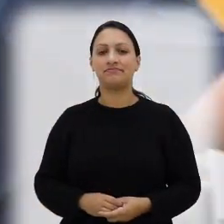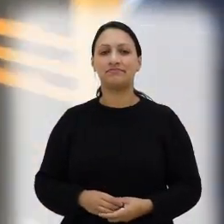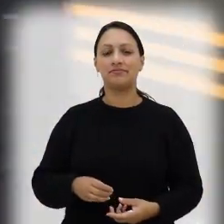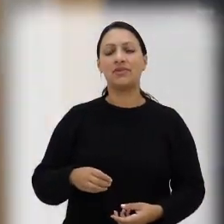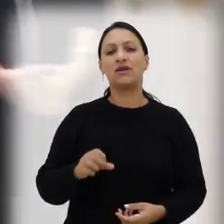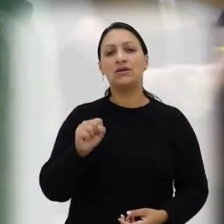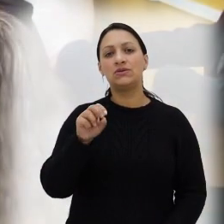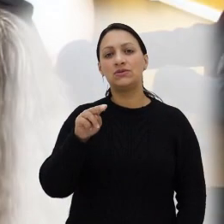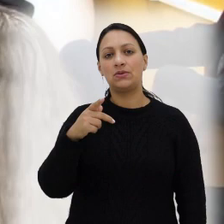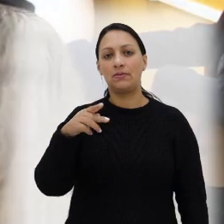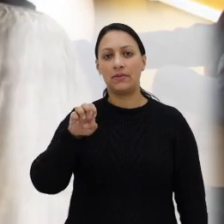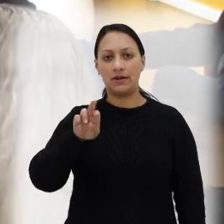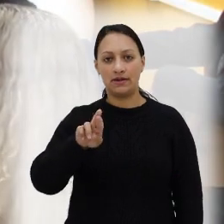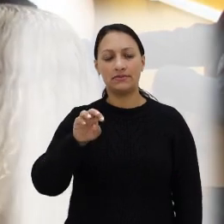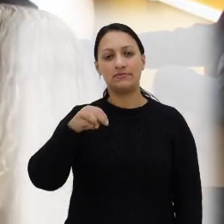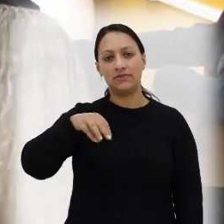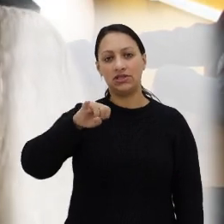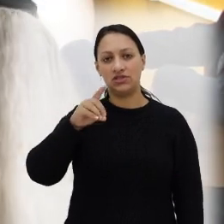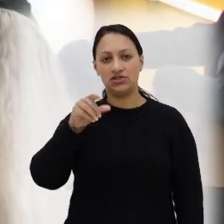Supermídia Digital.